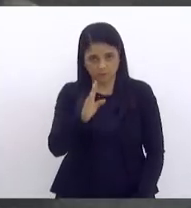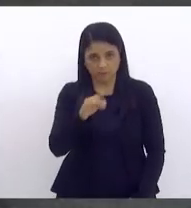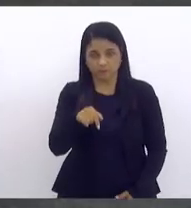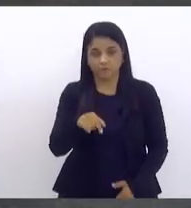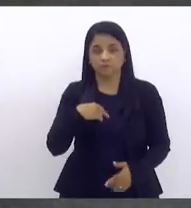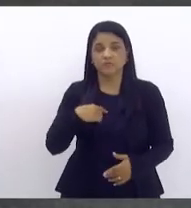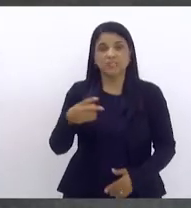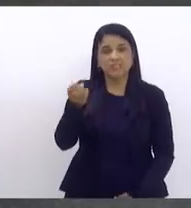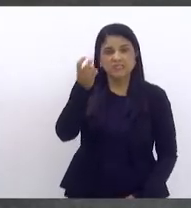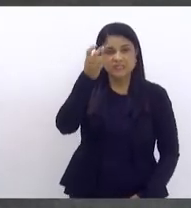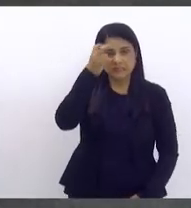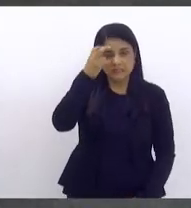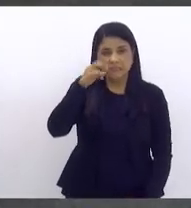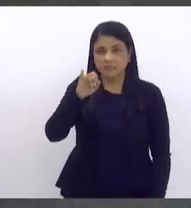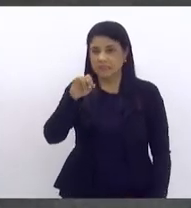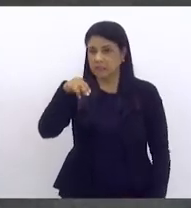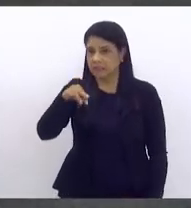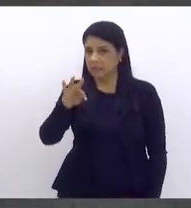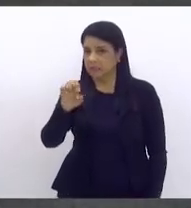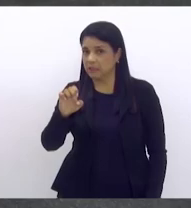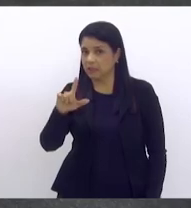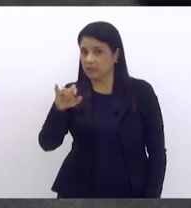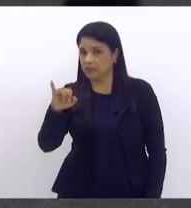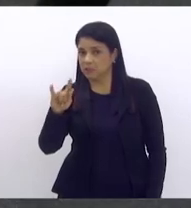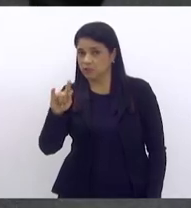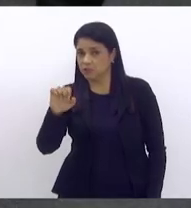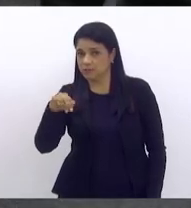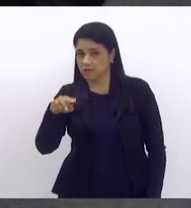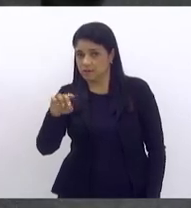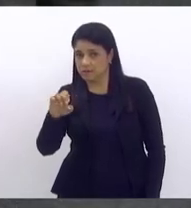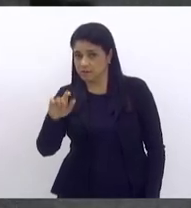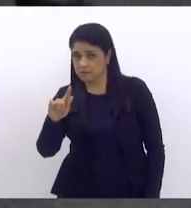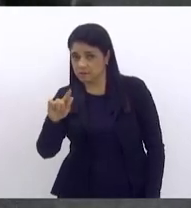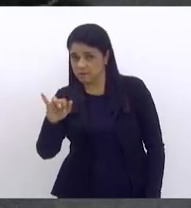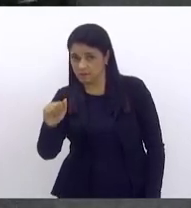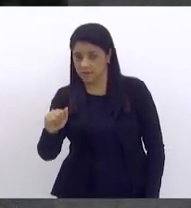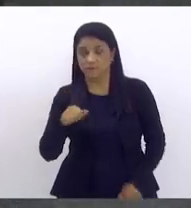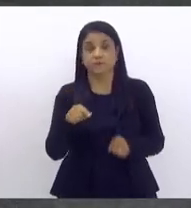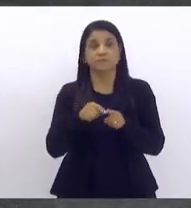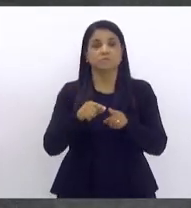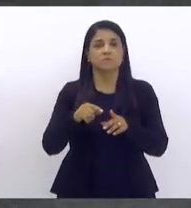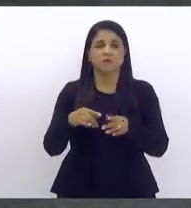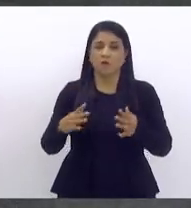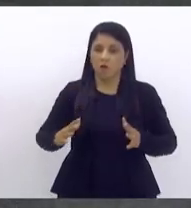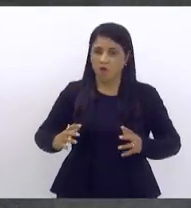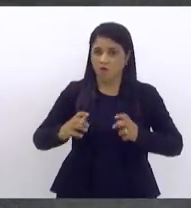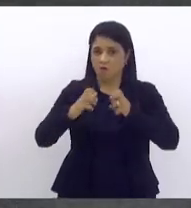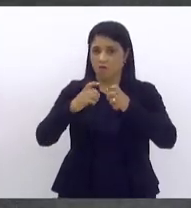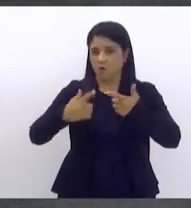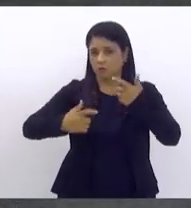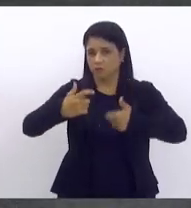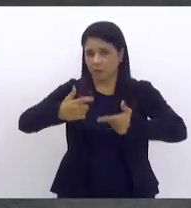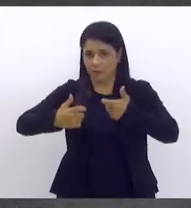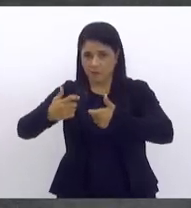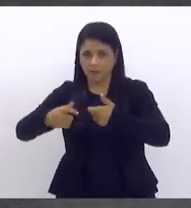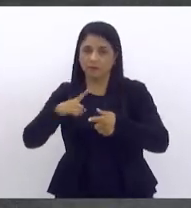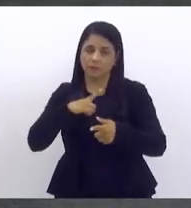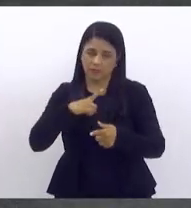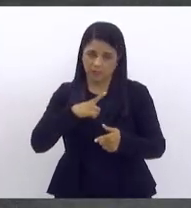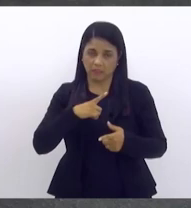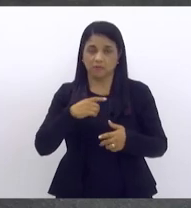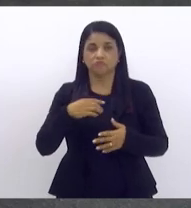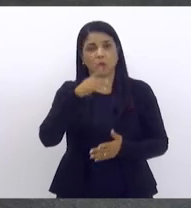inteligência, mais confrontos nós teremos, como disse muito bem o professor